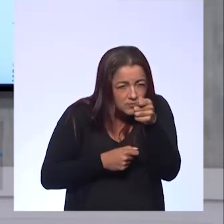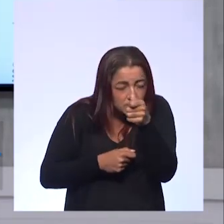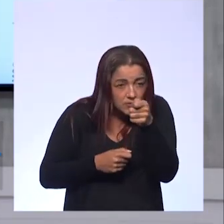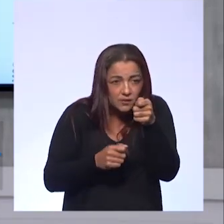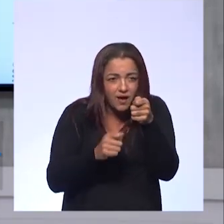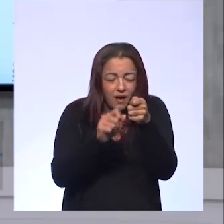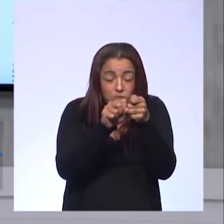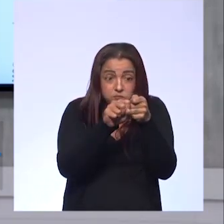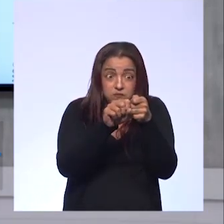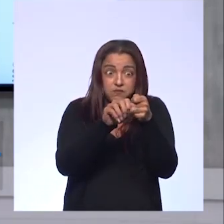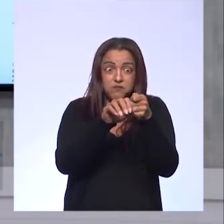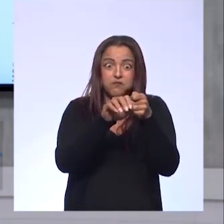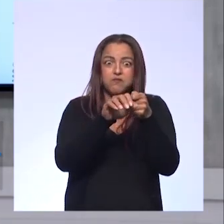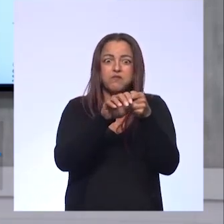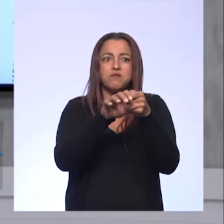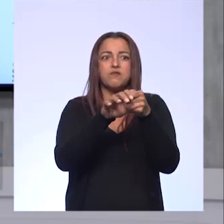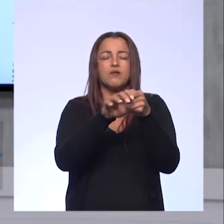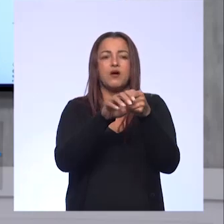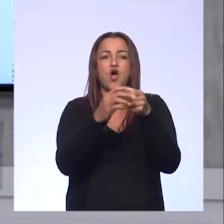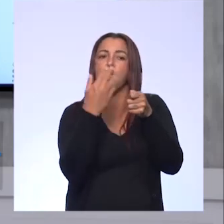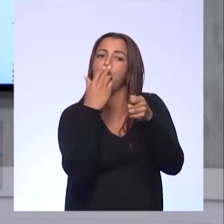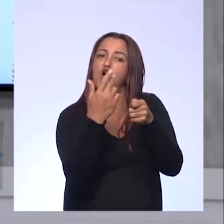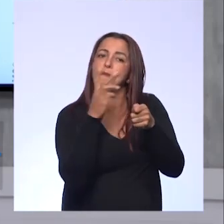aumentou o brilho